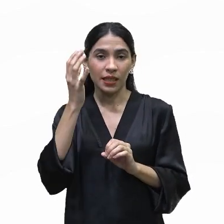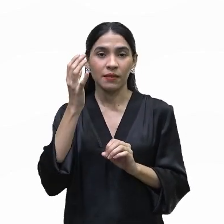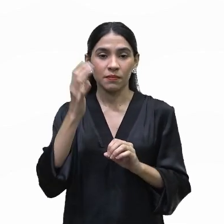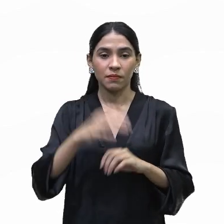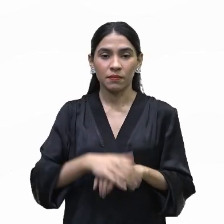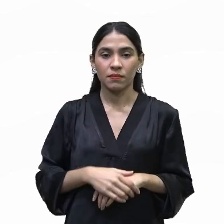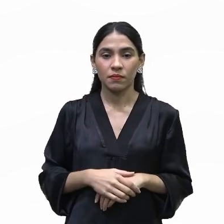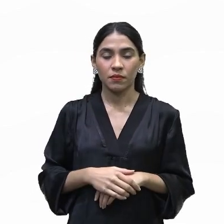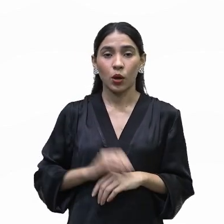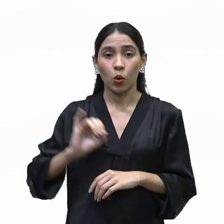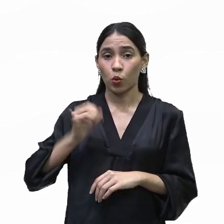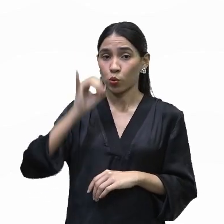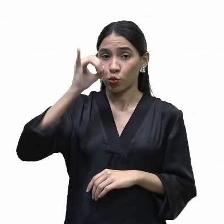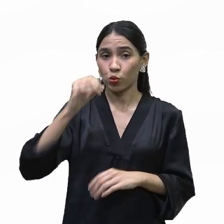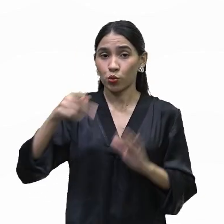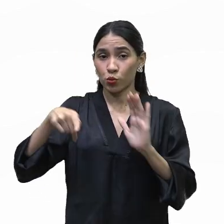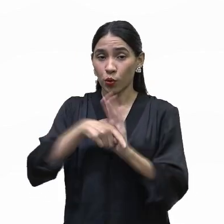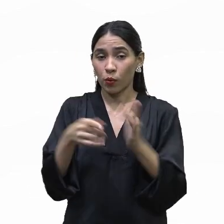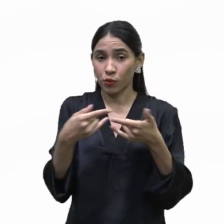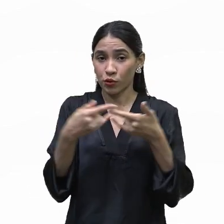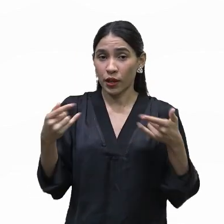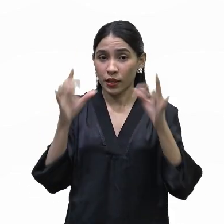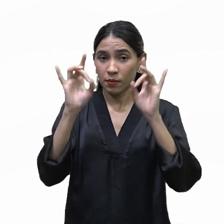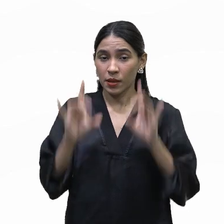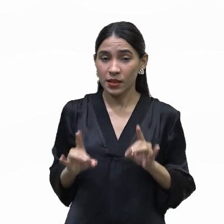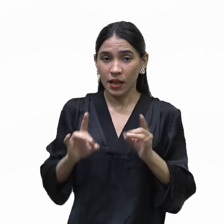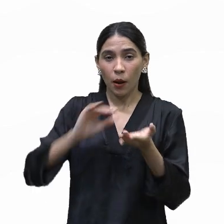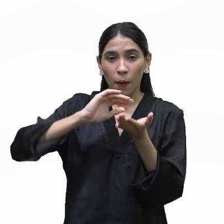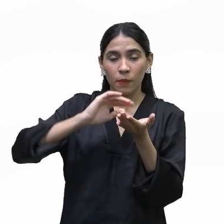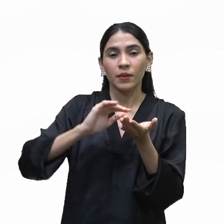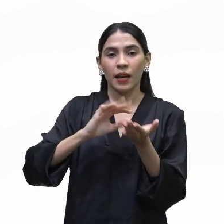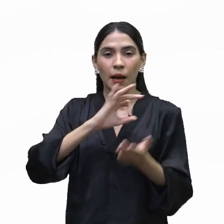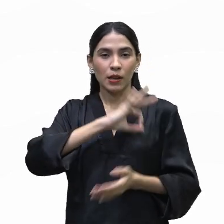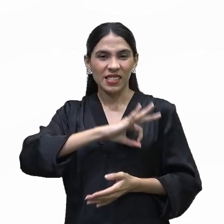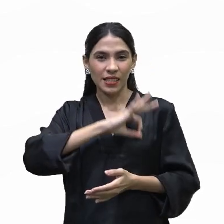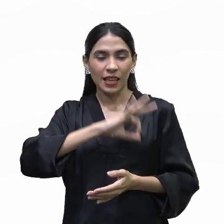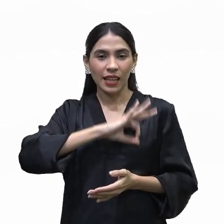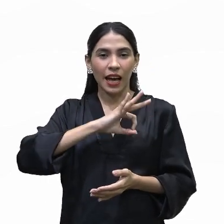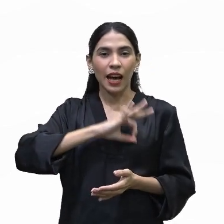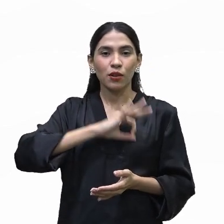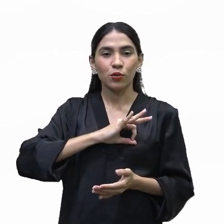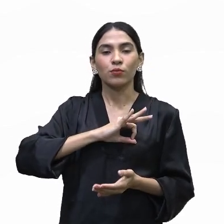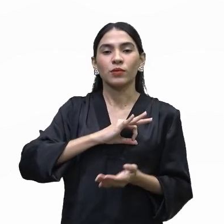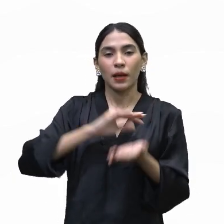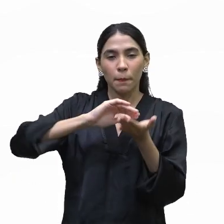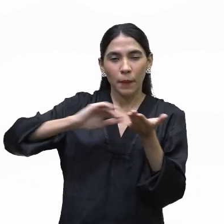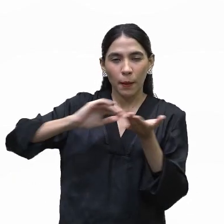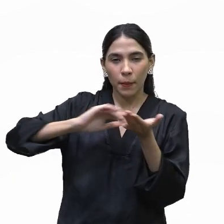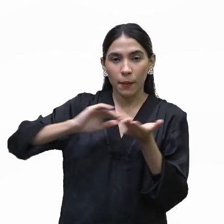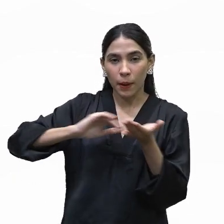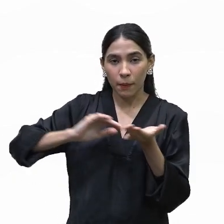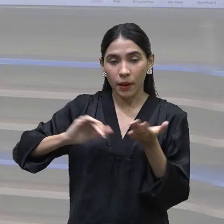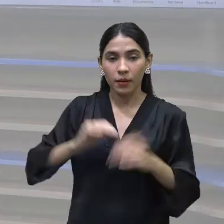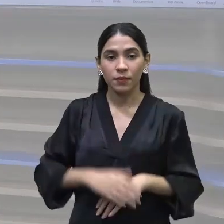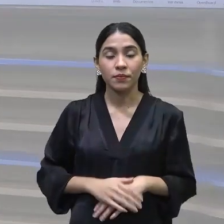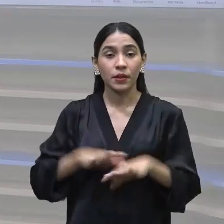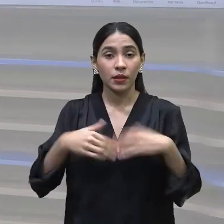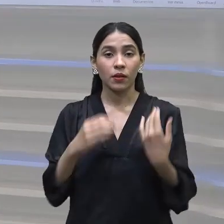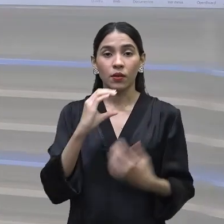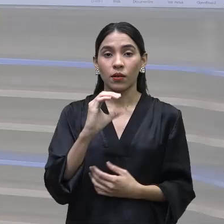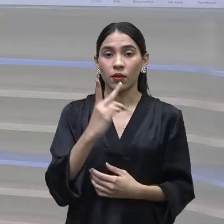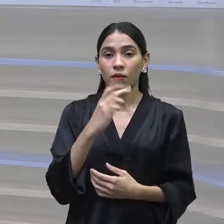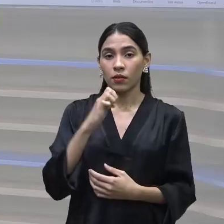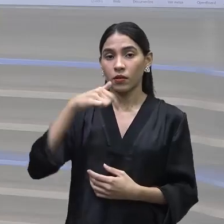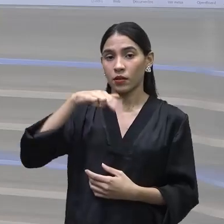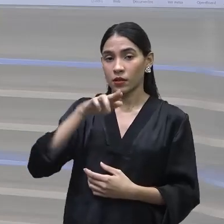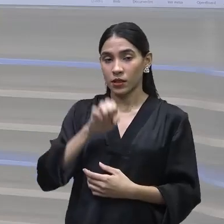automaticamente os juros do cheque especial passam a ser debitados da conta. Então, olha só, pessoal, o cheque especial, tá, é